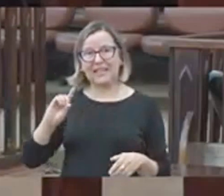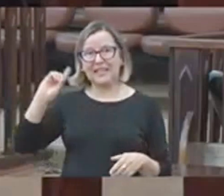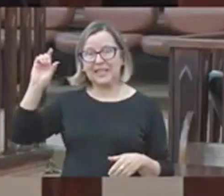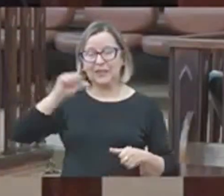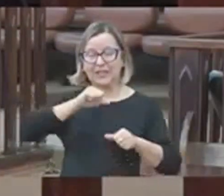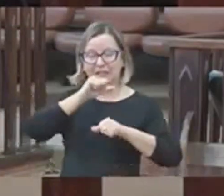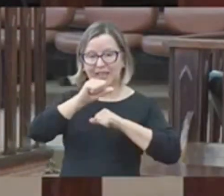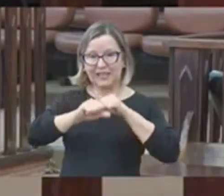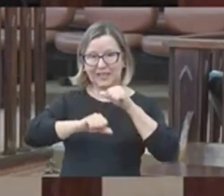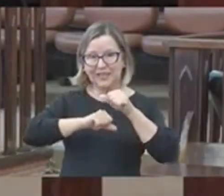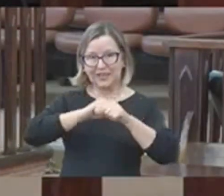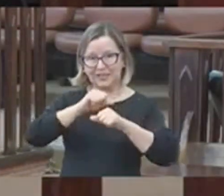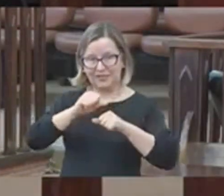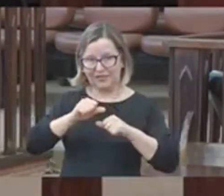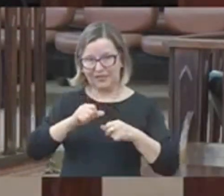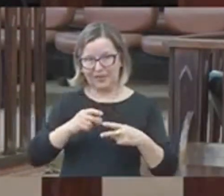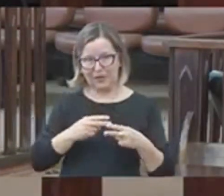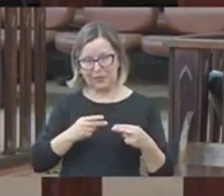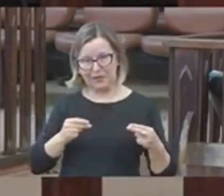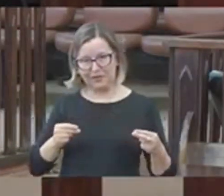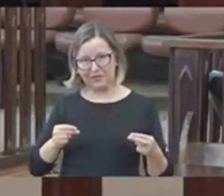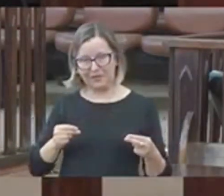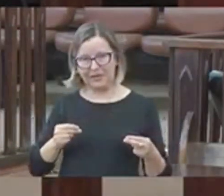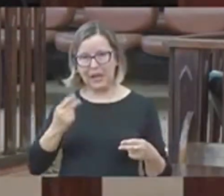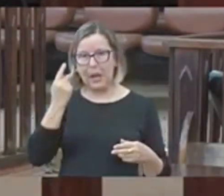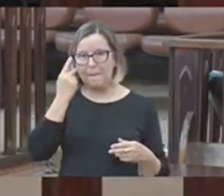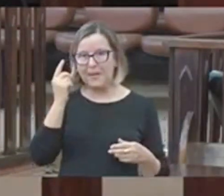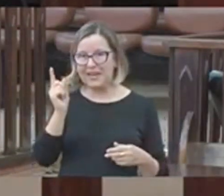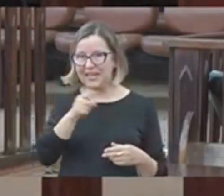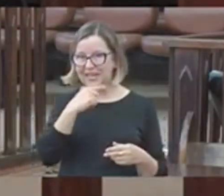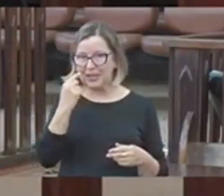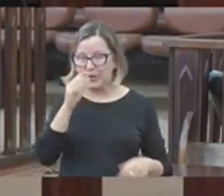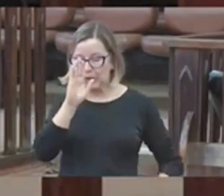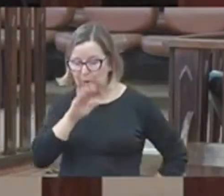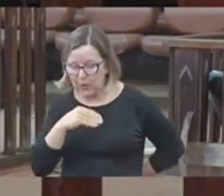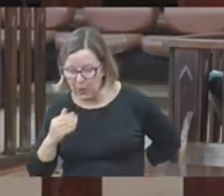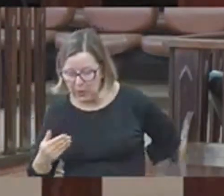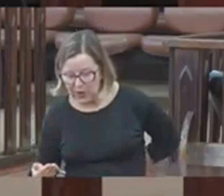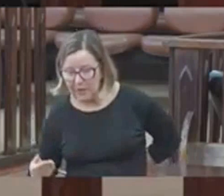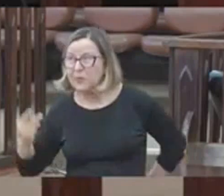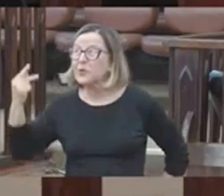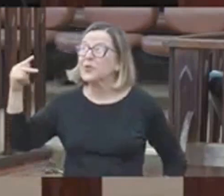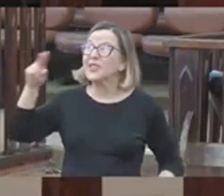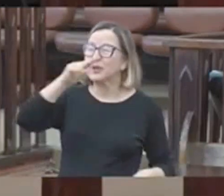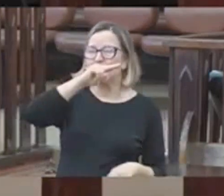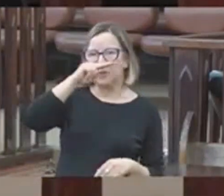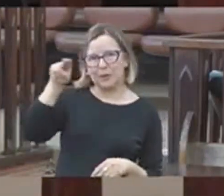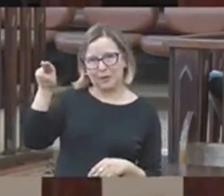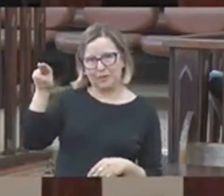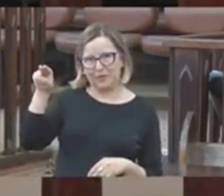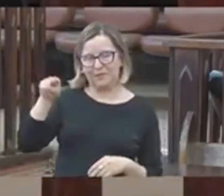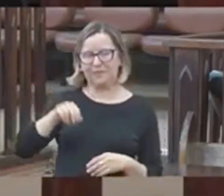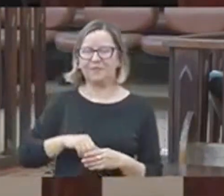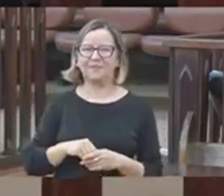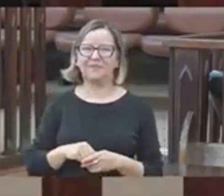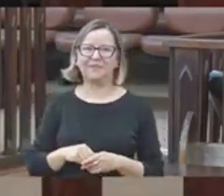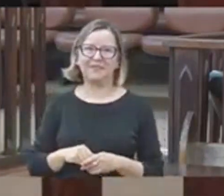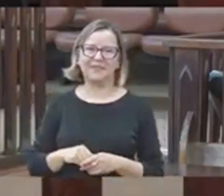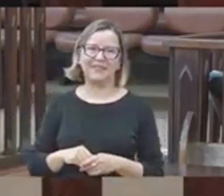seu nome, o nome de Deus. O processo, ele começou.